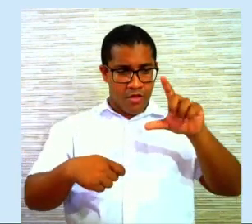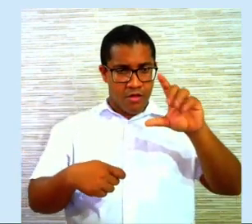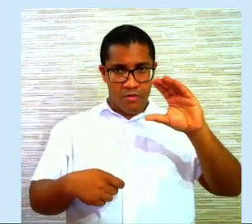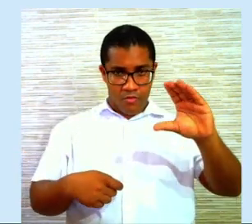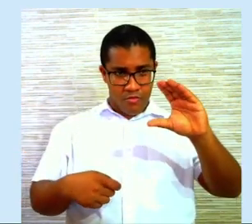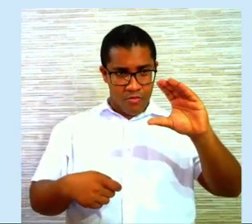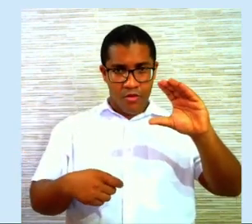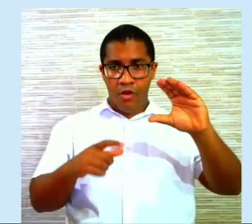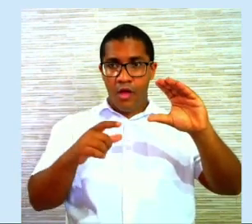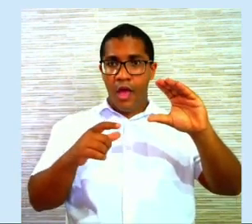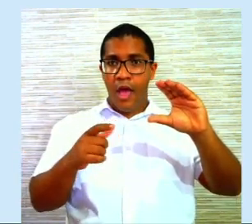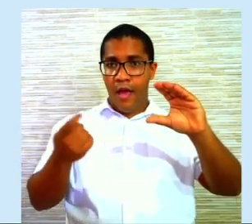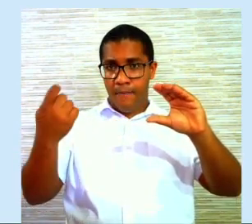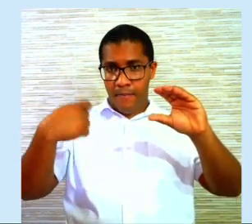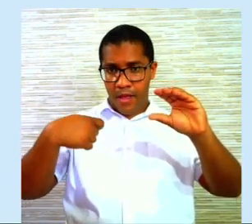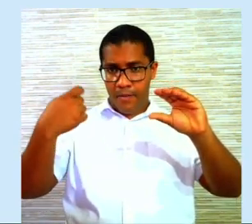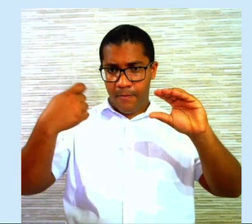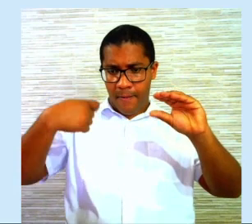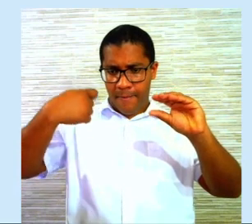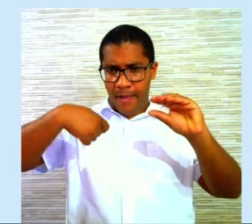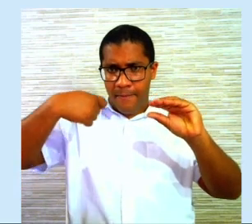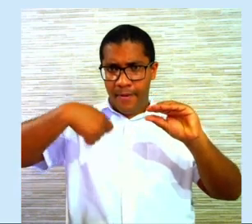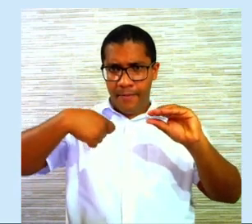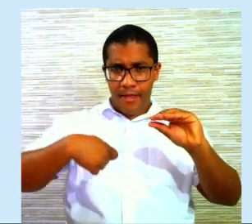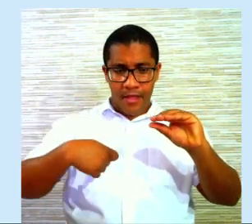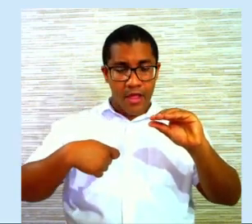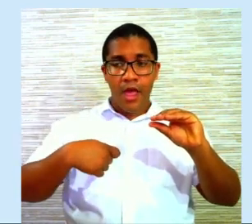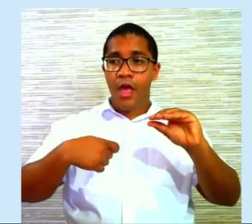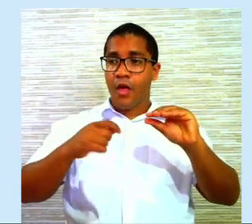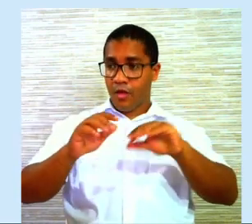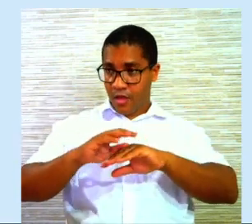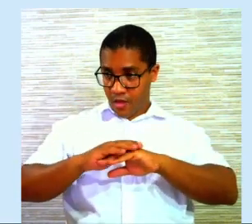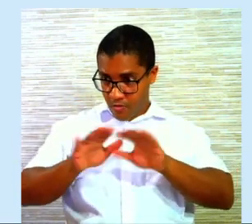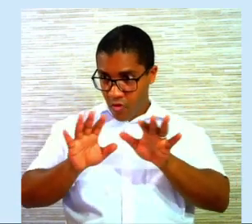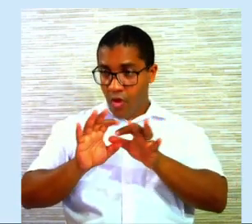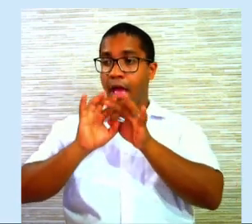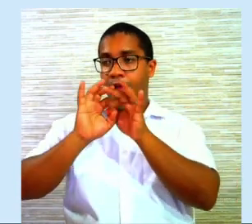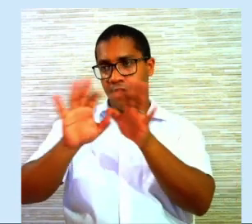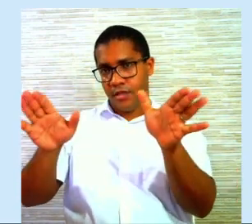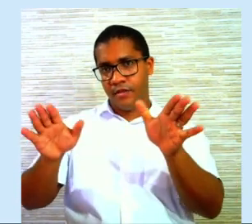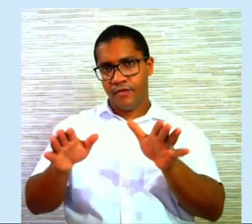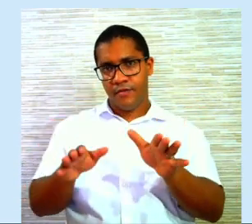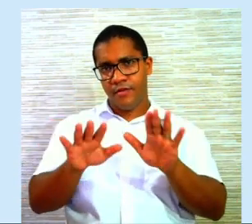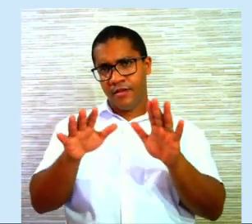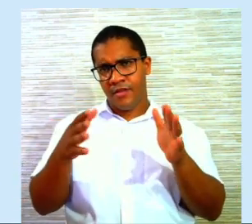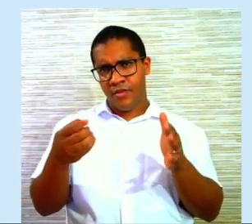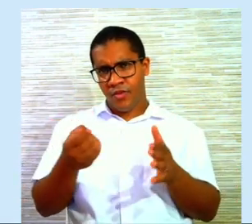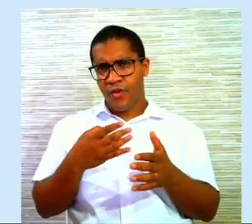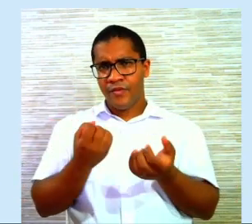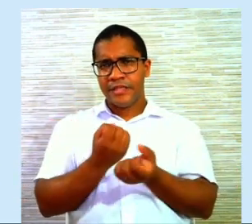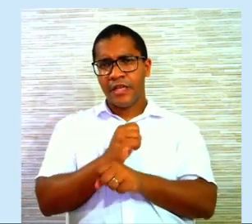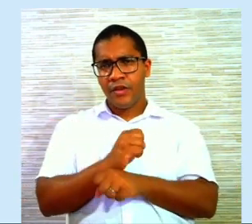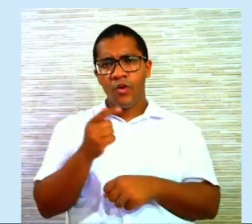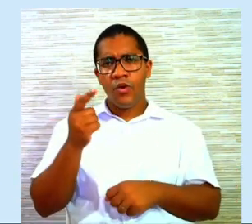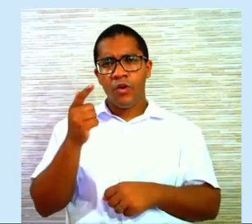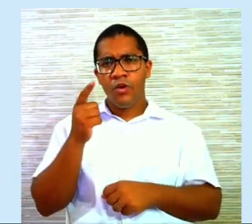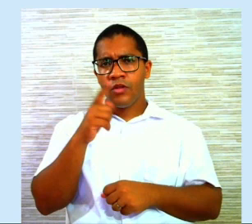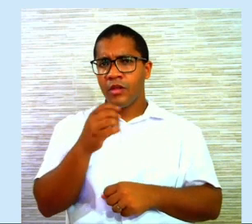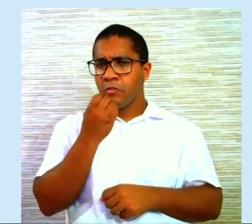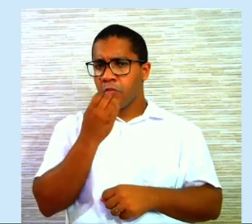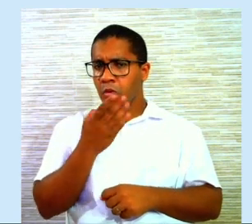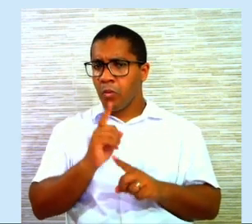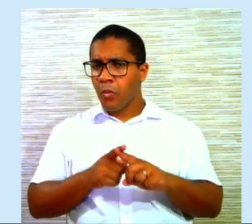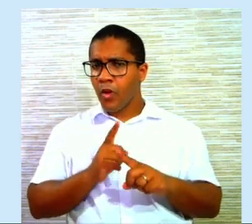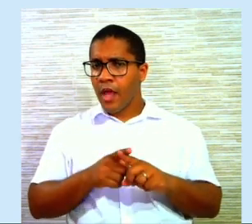Então, vejamos, então, na nova escravidão, eu quero que vocês observem. Então, a nova escravidão é mais vantajosa para